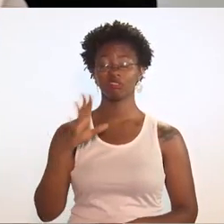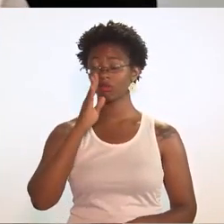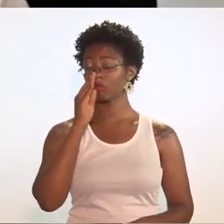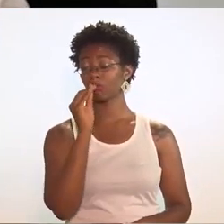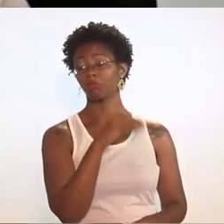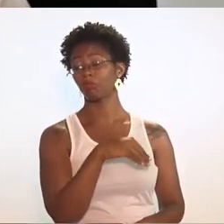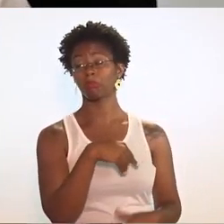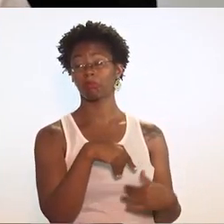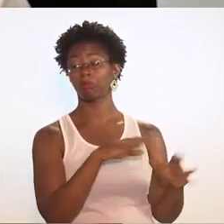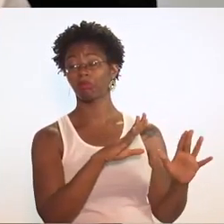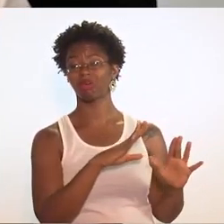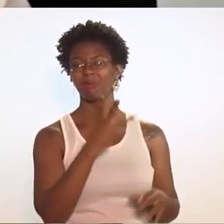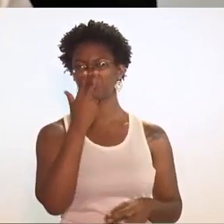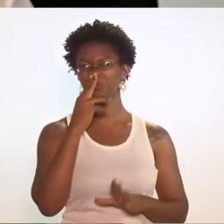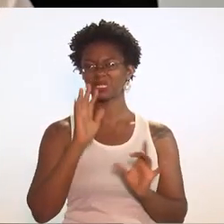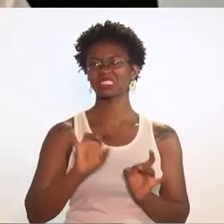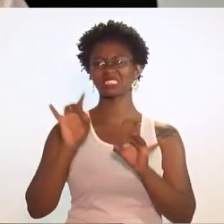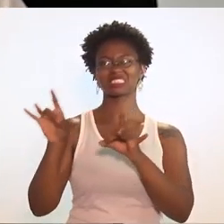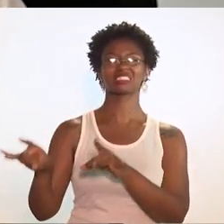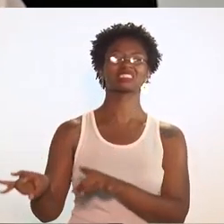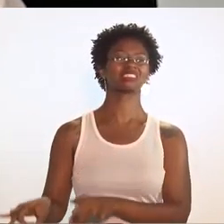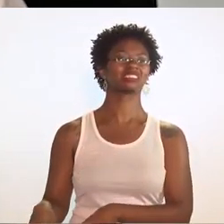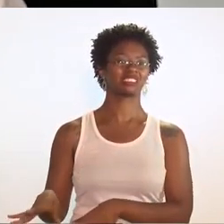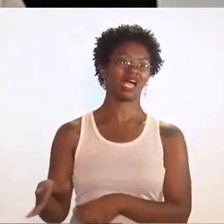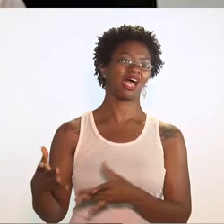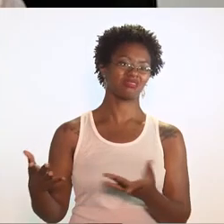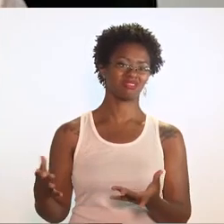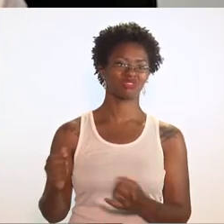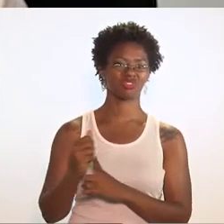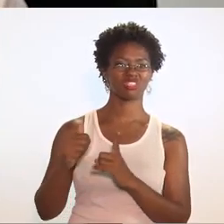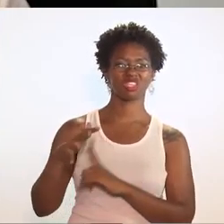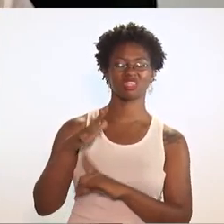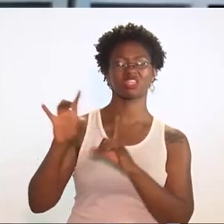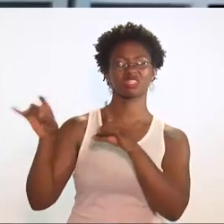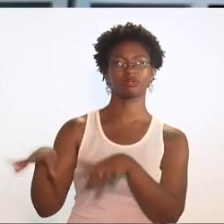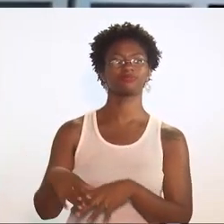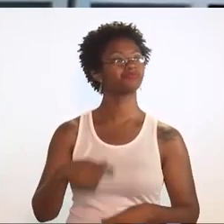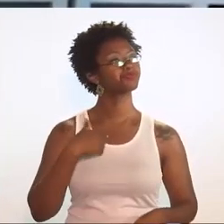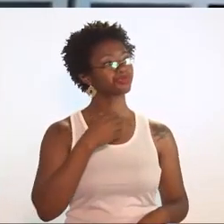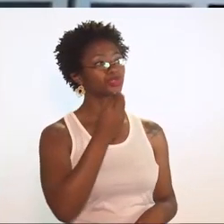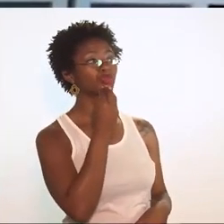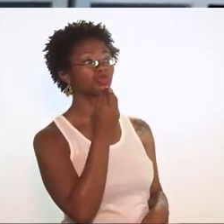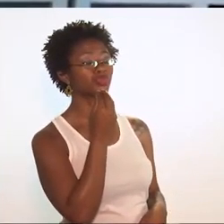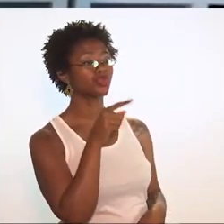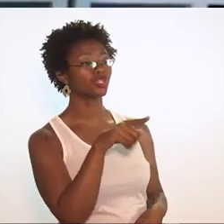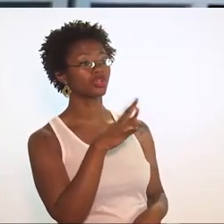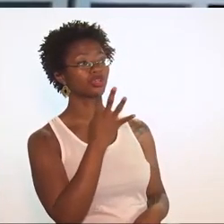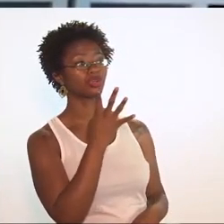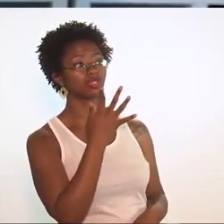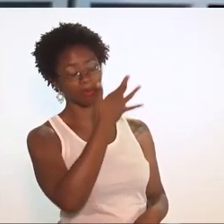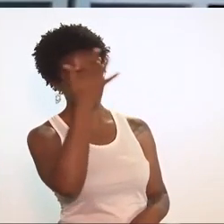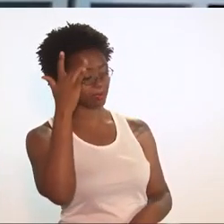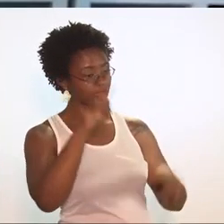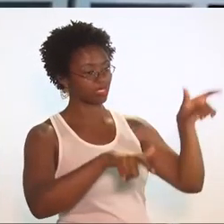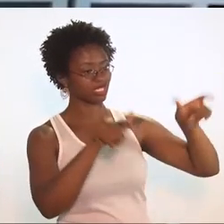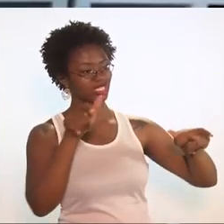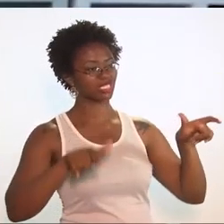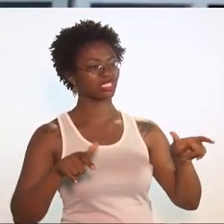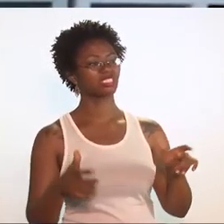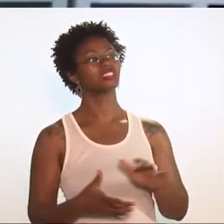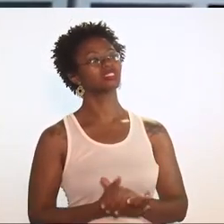aquele vídeo e mostra exatamente essas crianças que eu estou citando, andando pelas ruas do Pelourinho,